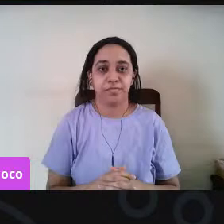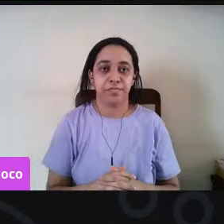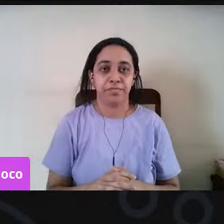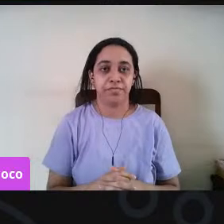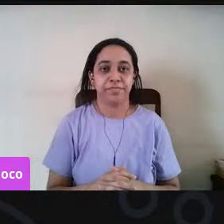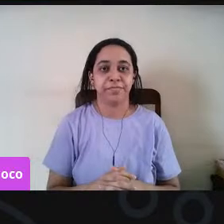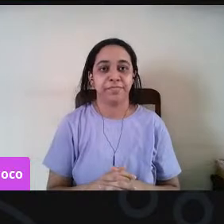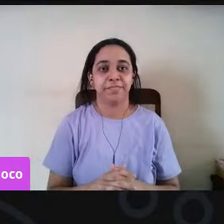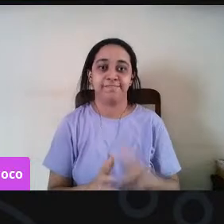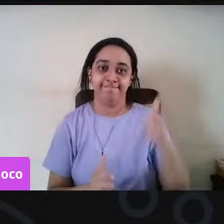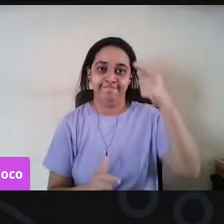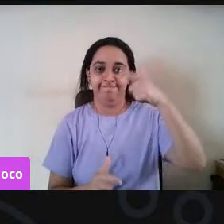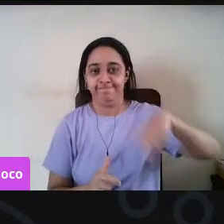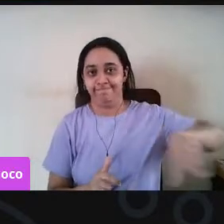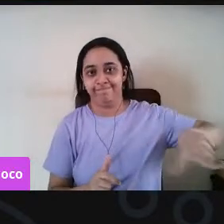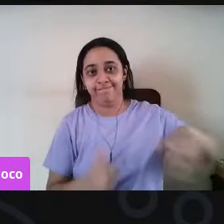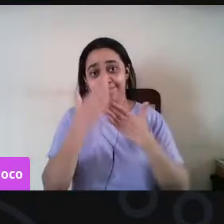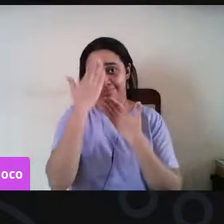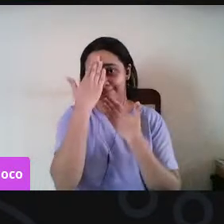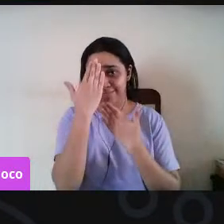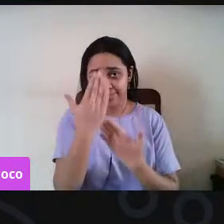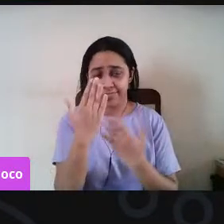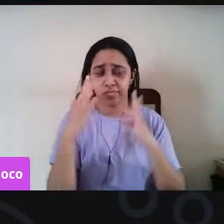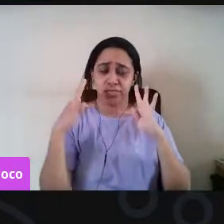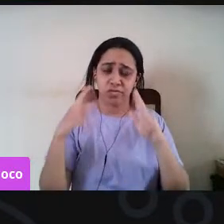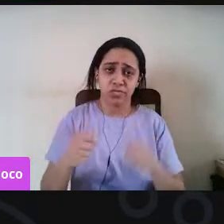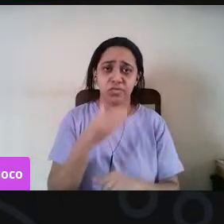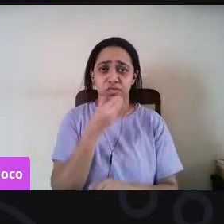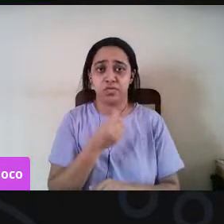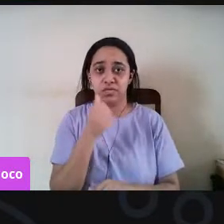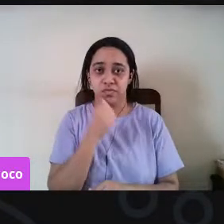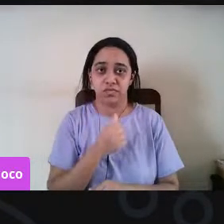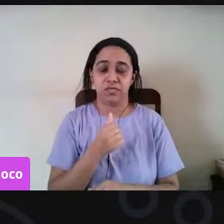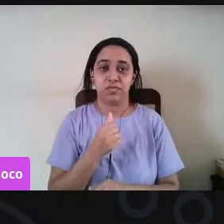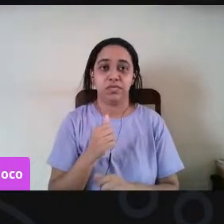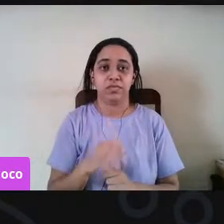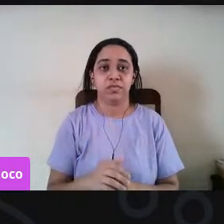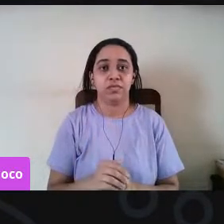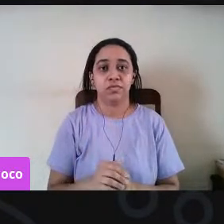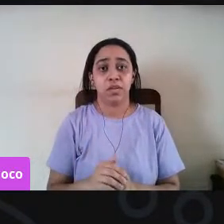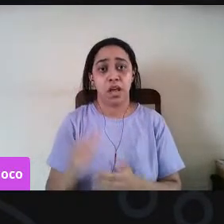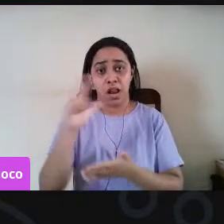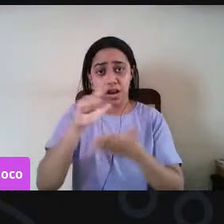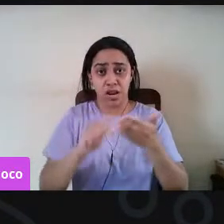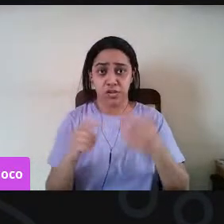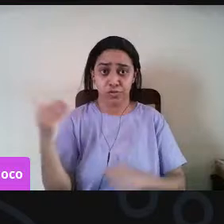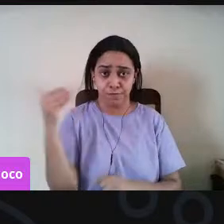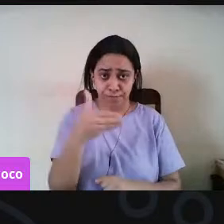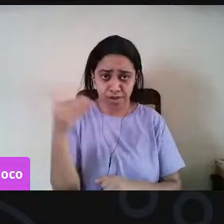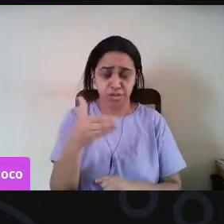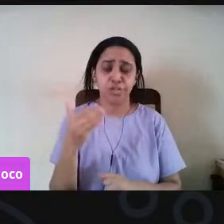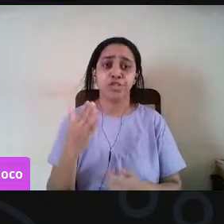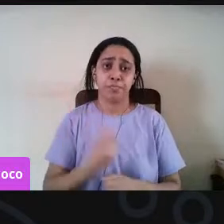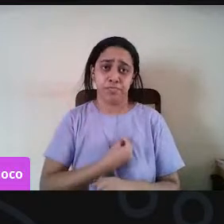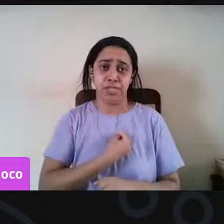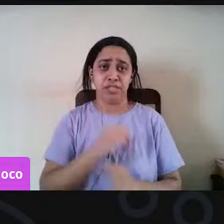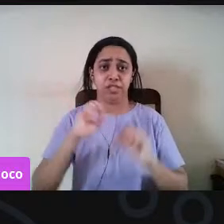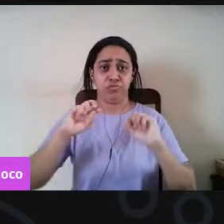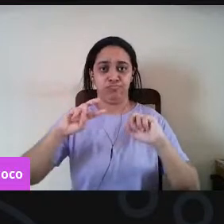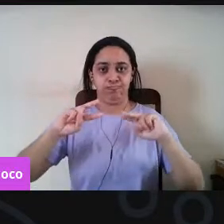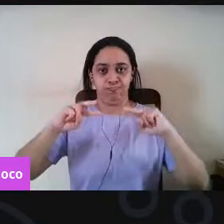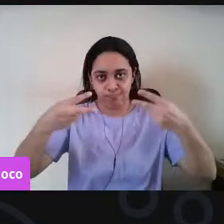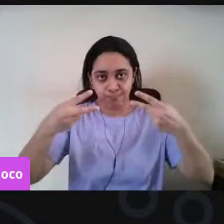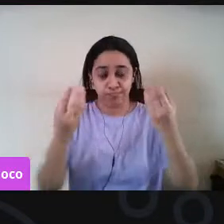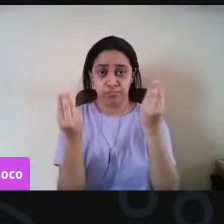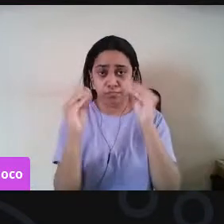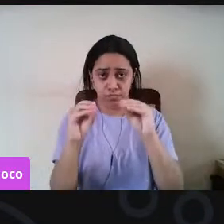Mais uma vez, muito obrigado a todos. A lista de frequência ela já se encontra no chat, então vocês podem colocar o nome, que